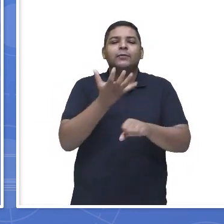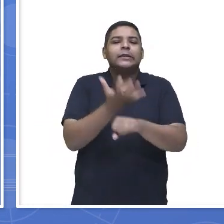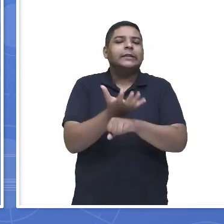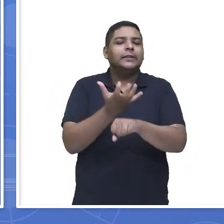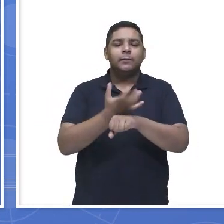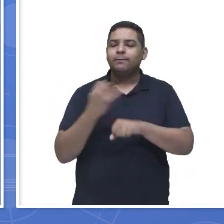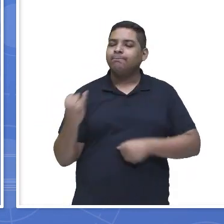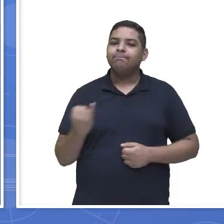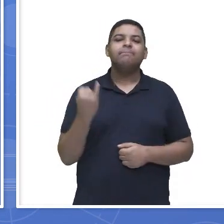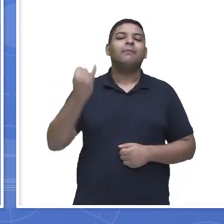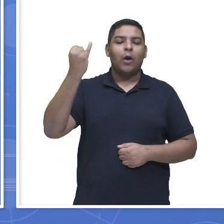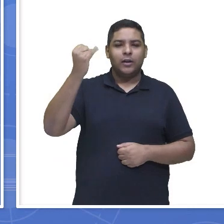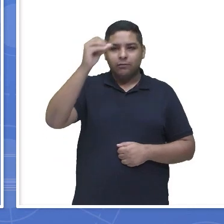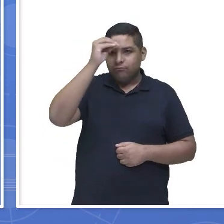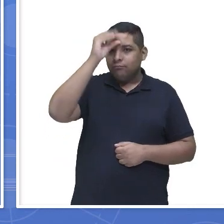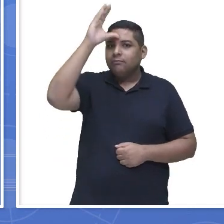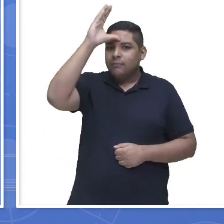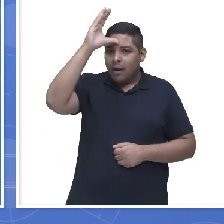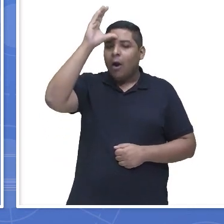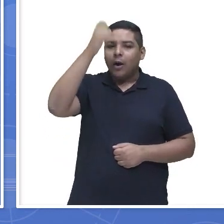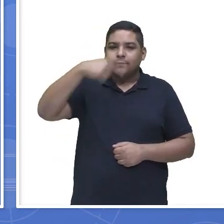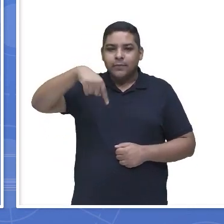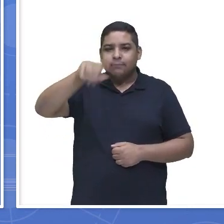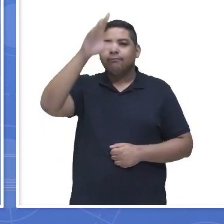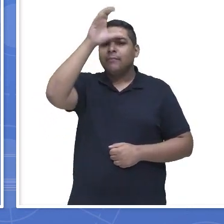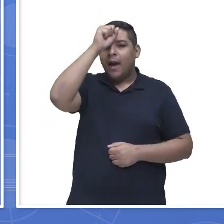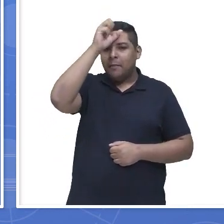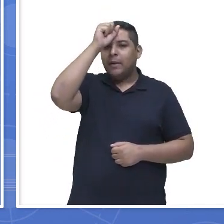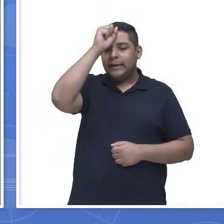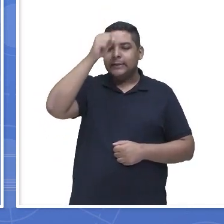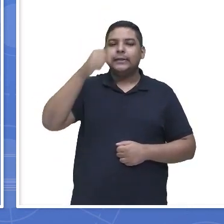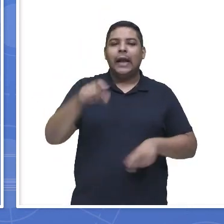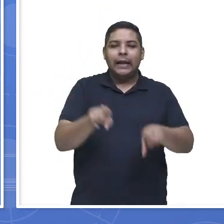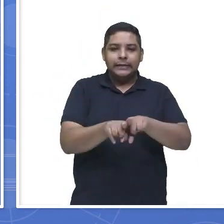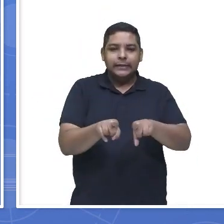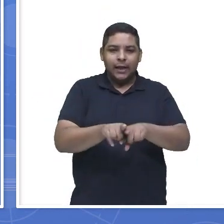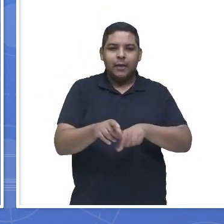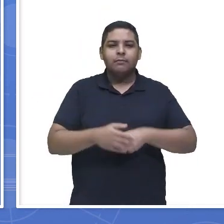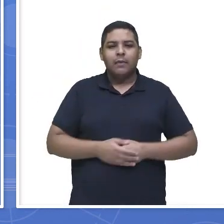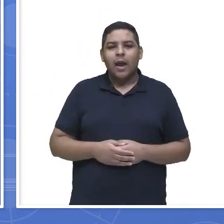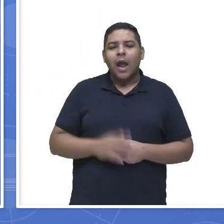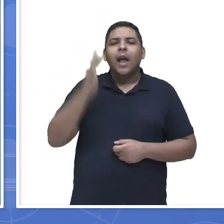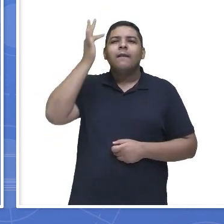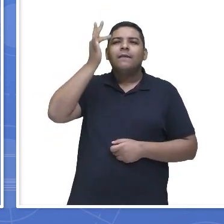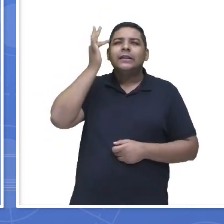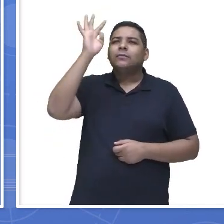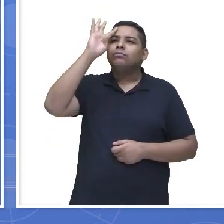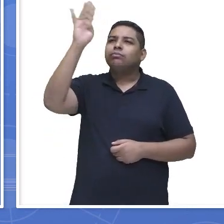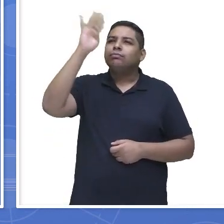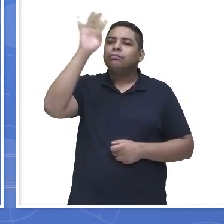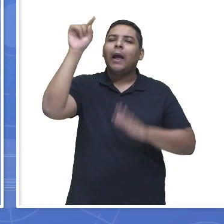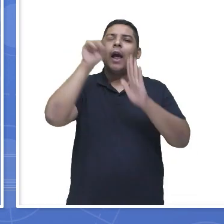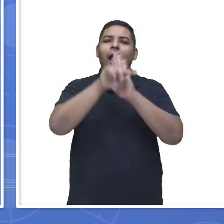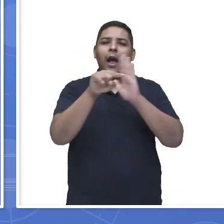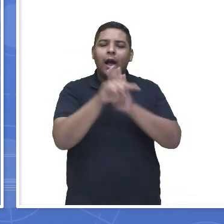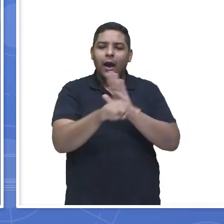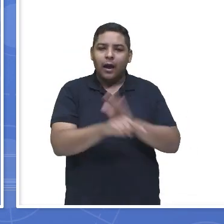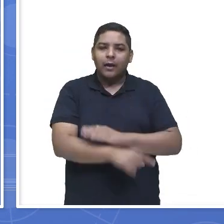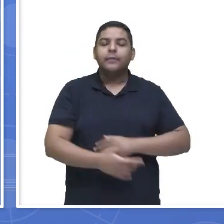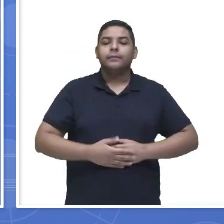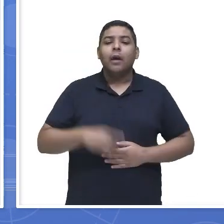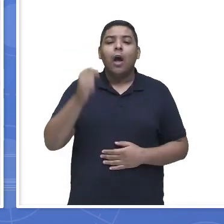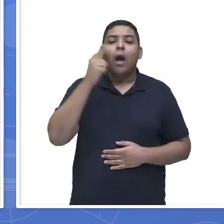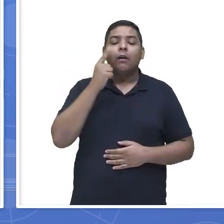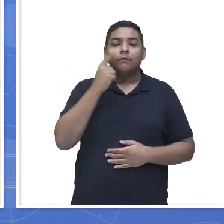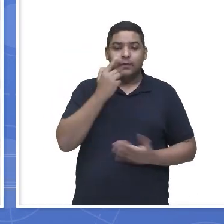o nosso conhecimento, para a nossa aprendizagem, uma disciplina que nos convida a pensar, a refletir, a questionar. Vamos ver qual é a nossa